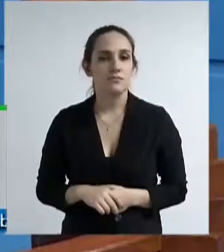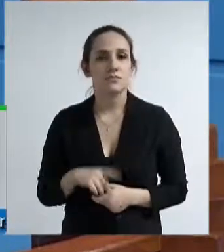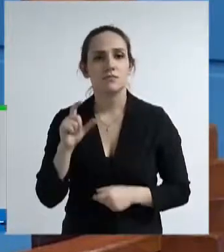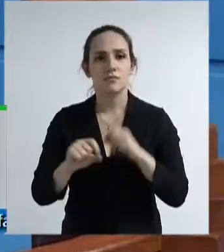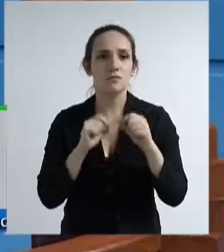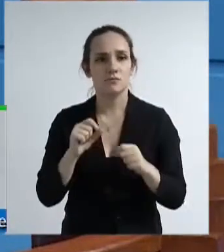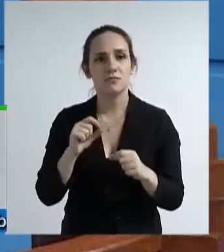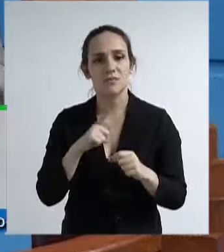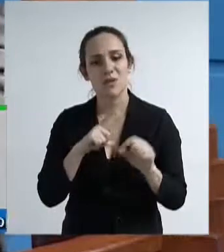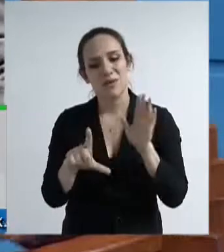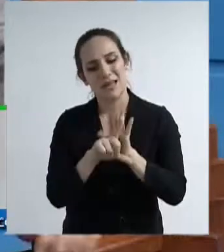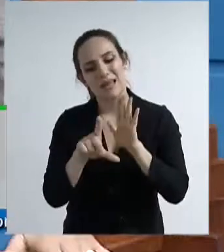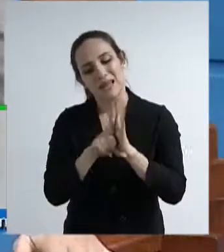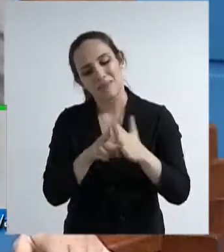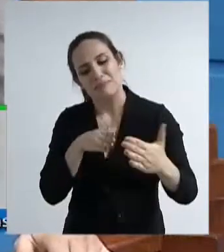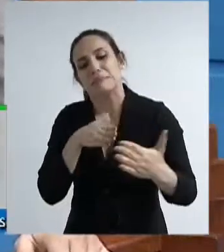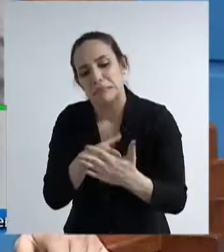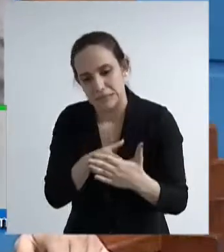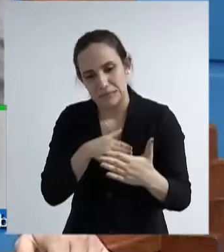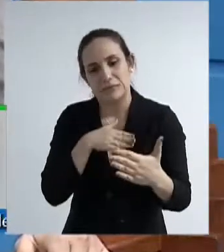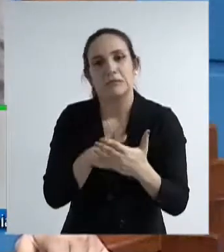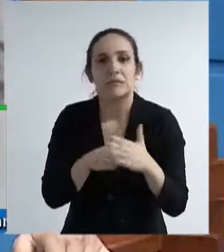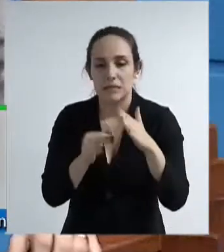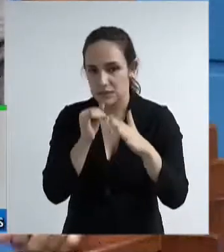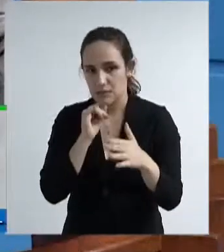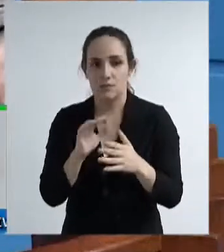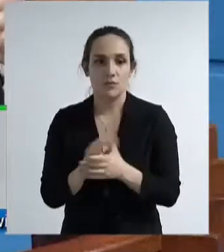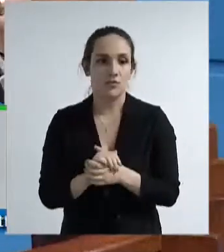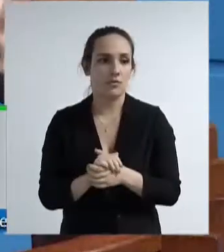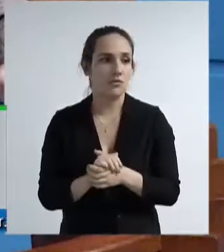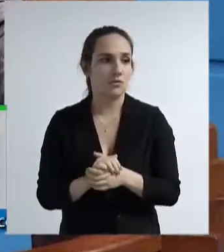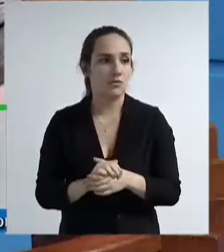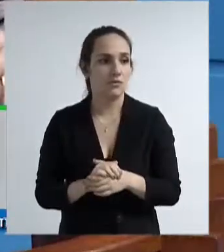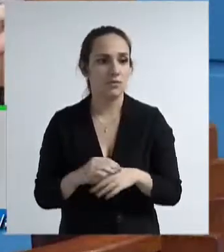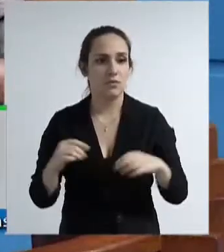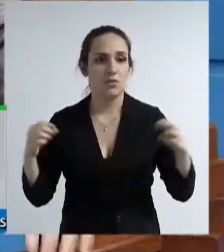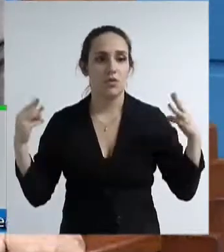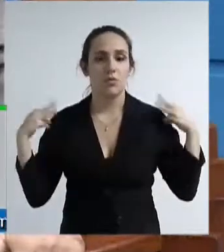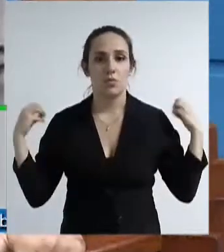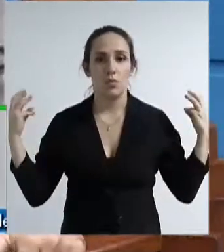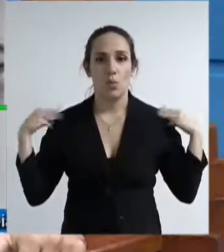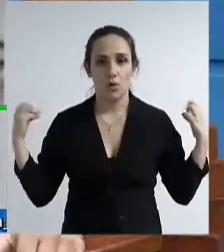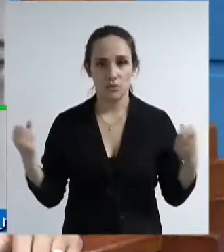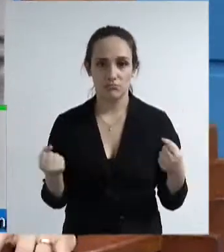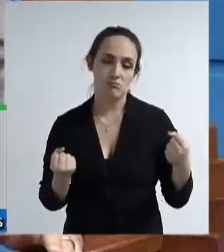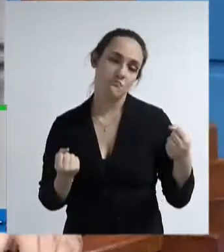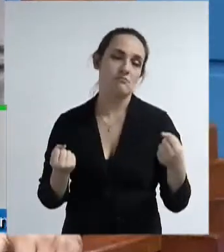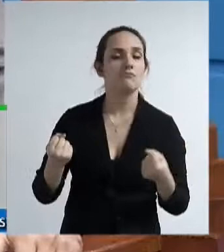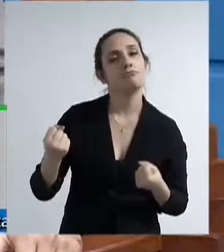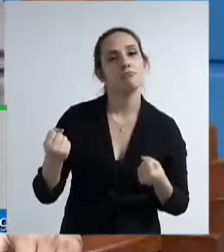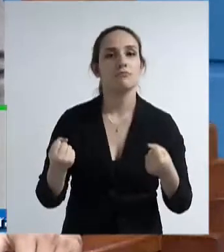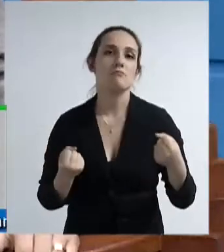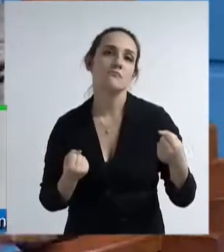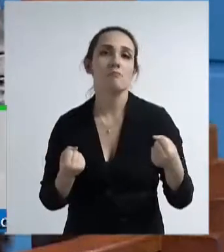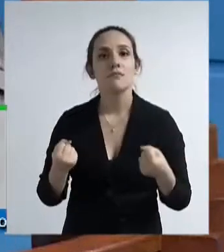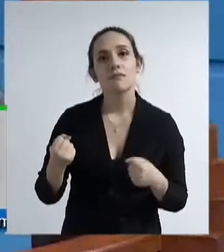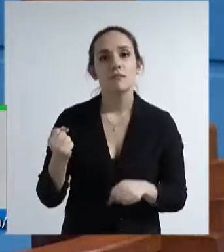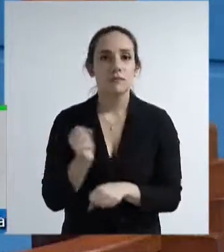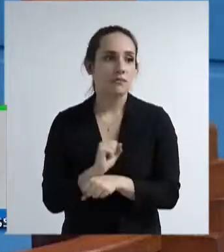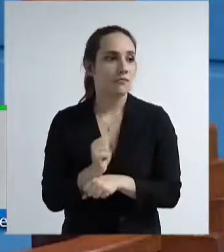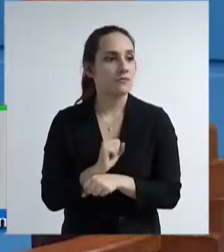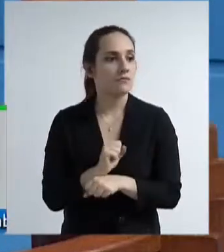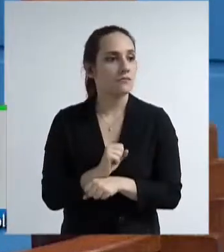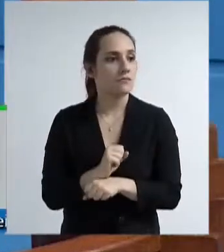limitação legal, onde os motoristas das suas caminhonetes, dos seus carros que moram aqui em nosso estado,